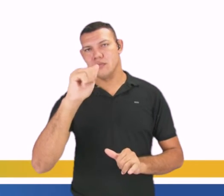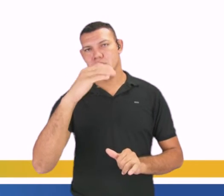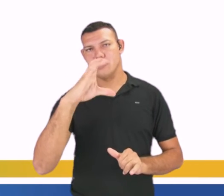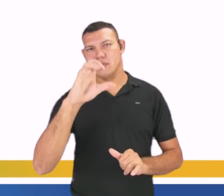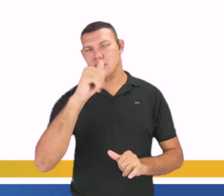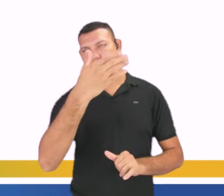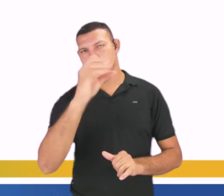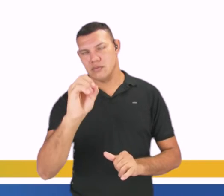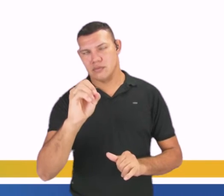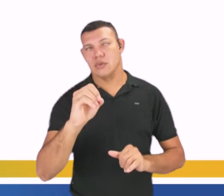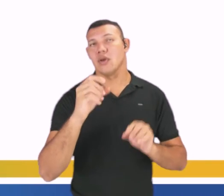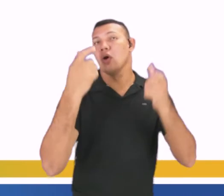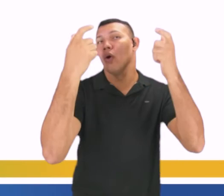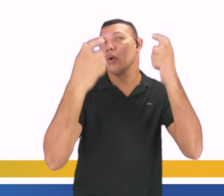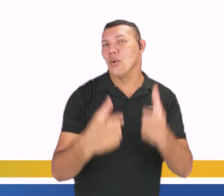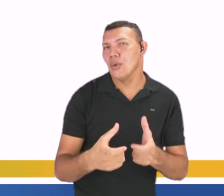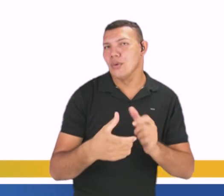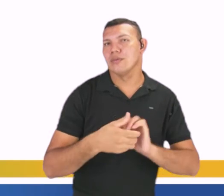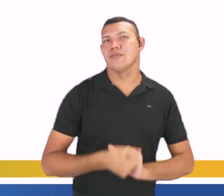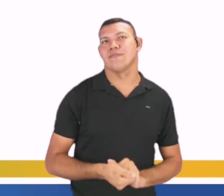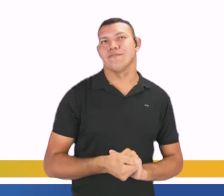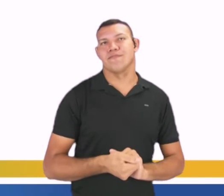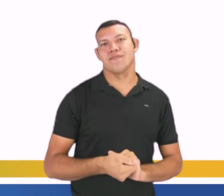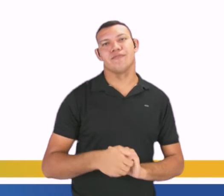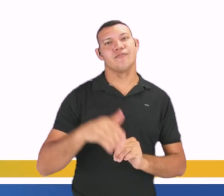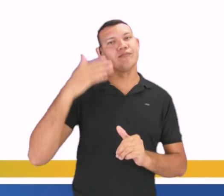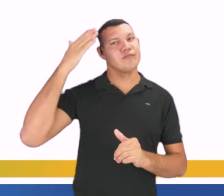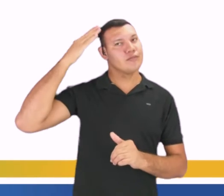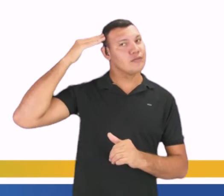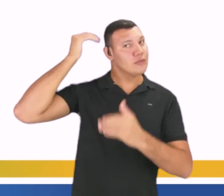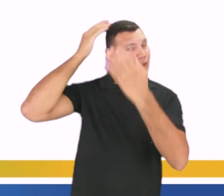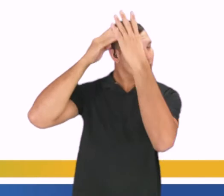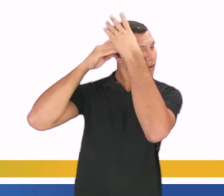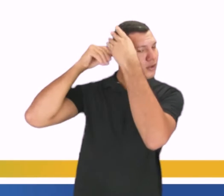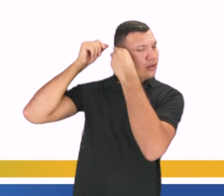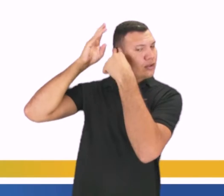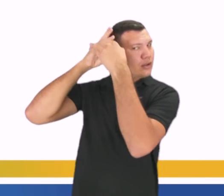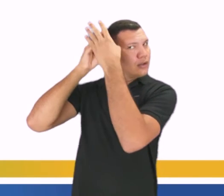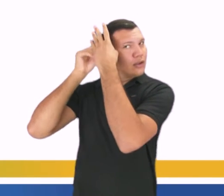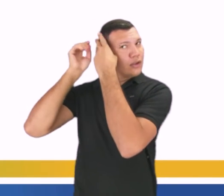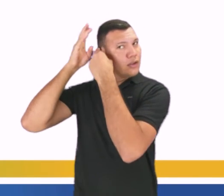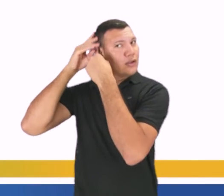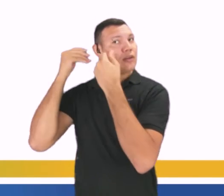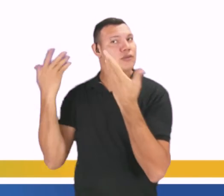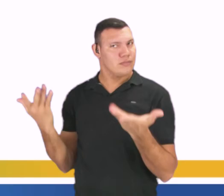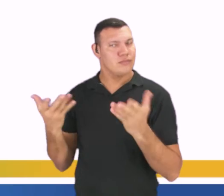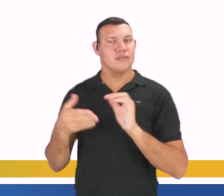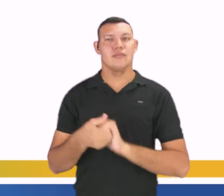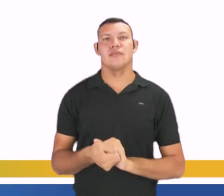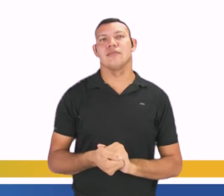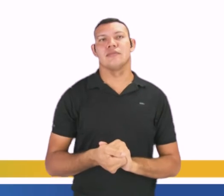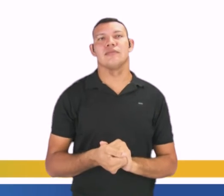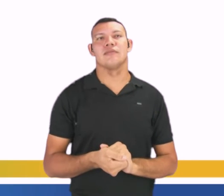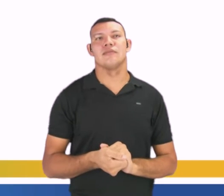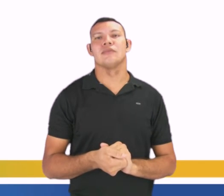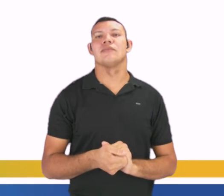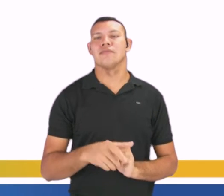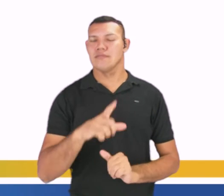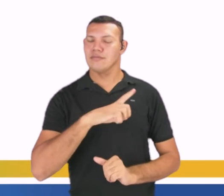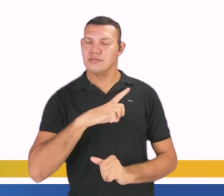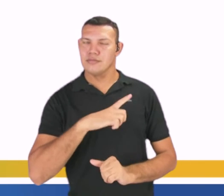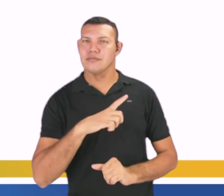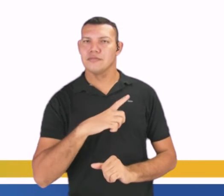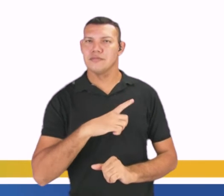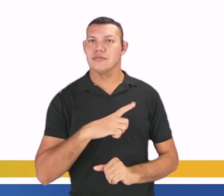de oxirredução? Principalmente nos cabelos, né, gente? Também ocorre essa